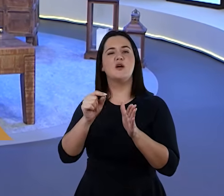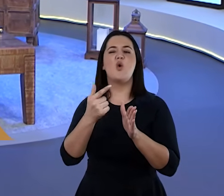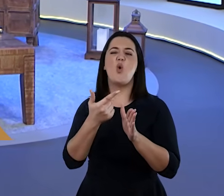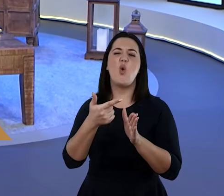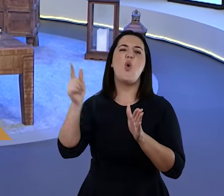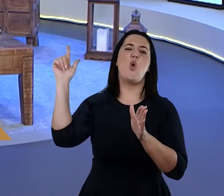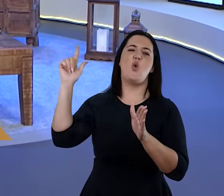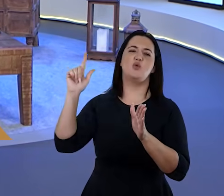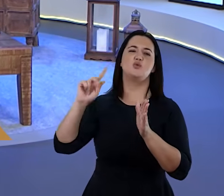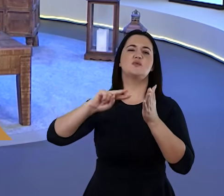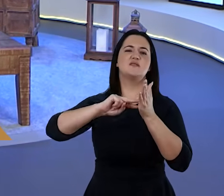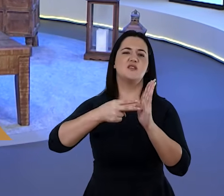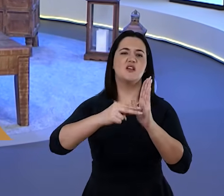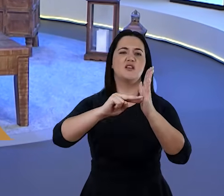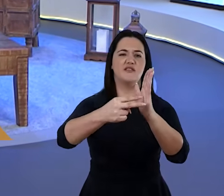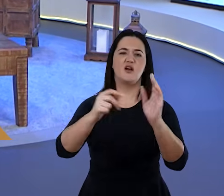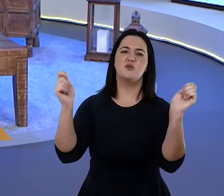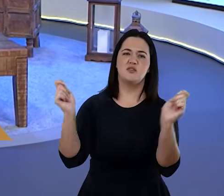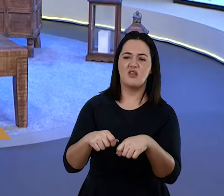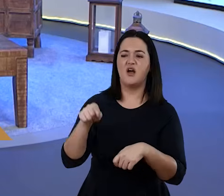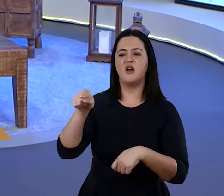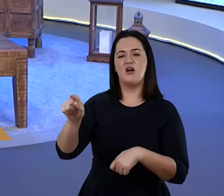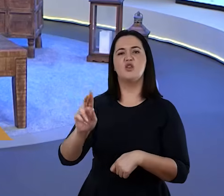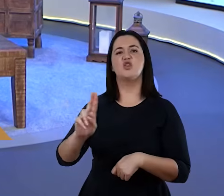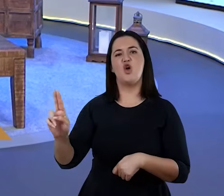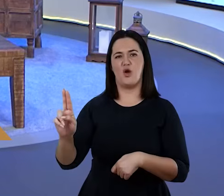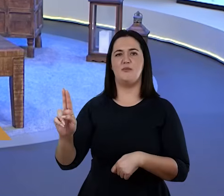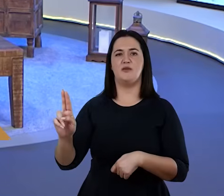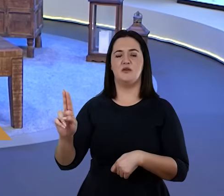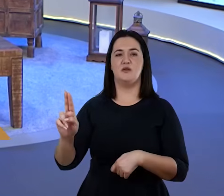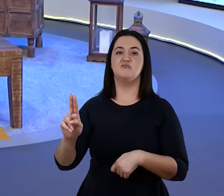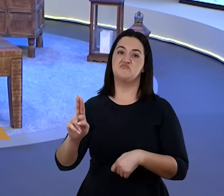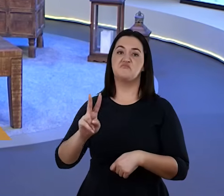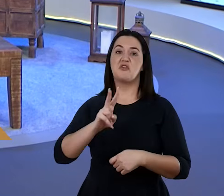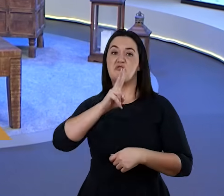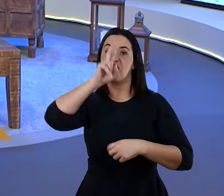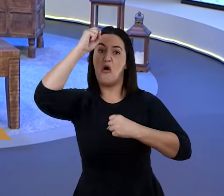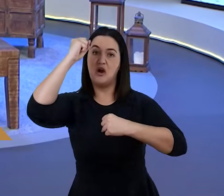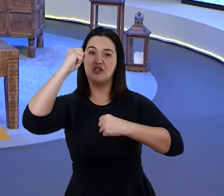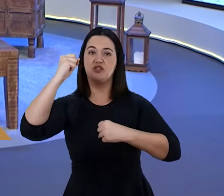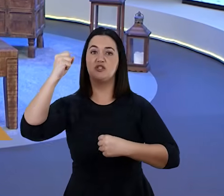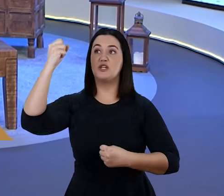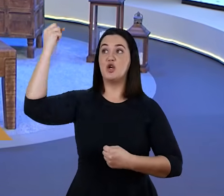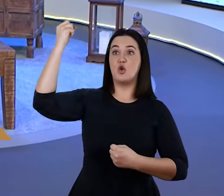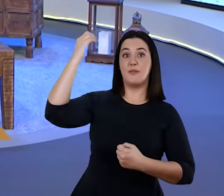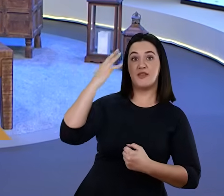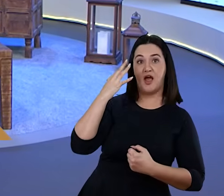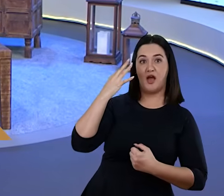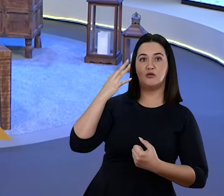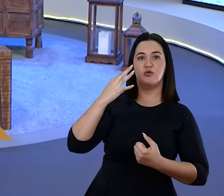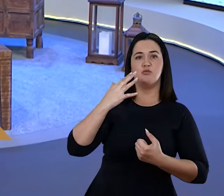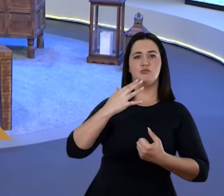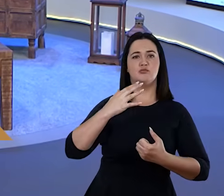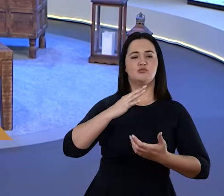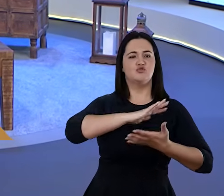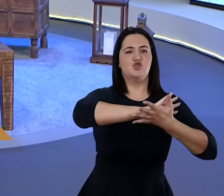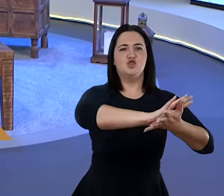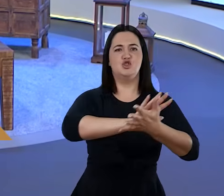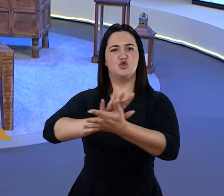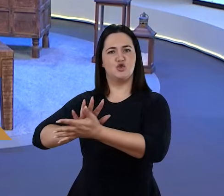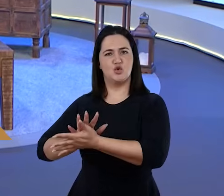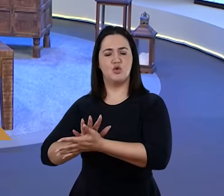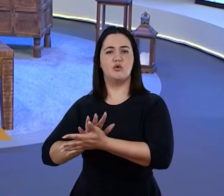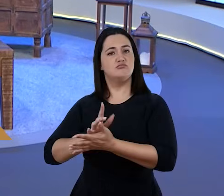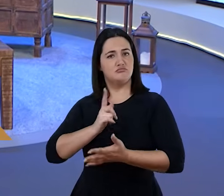apontam para outros prováveis significados do nome Sansão, como o forte, o iluminado, o devastador, que eu já mencionei